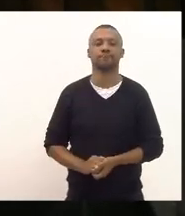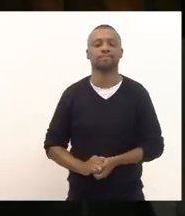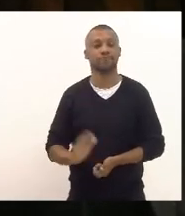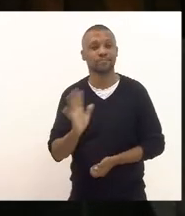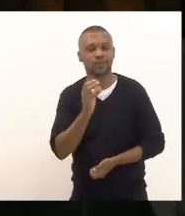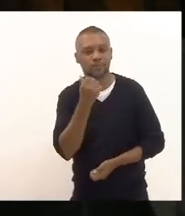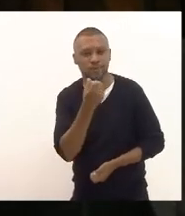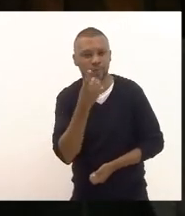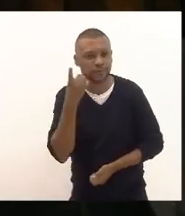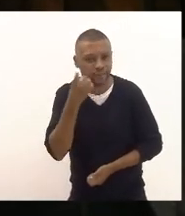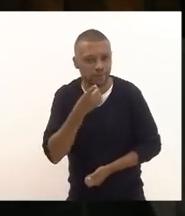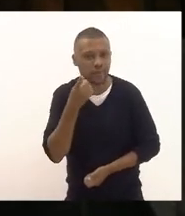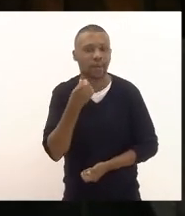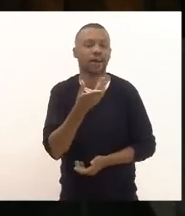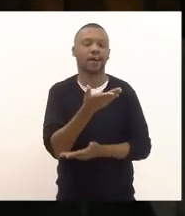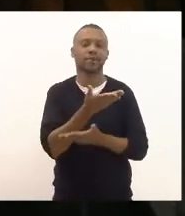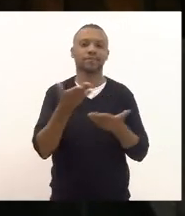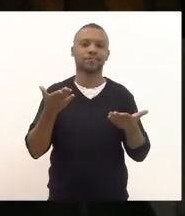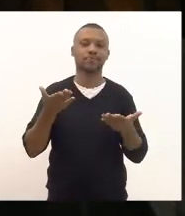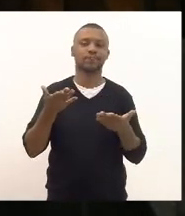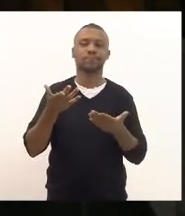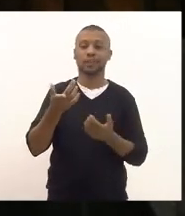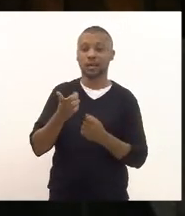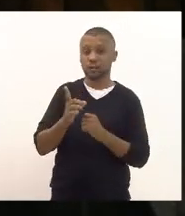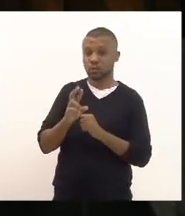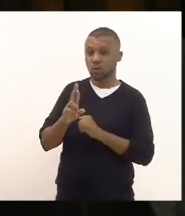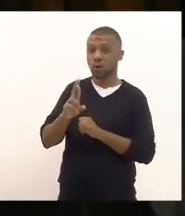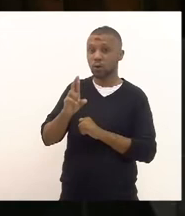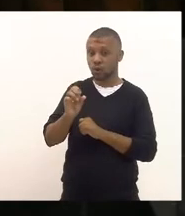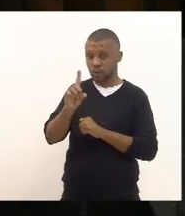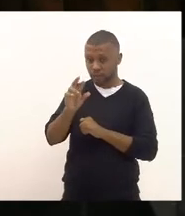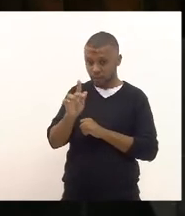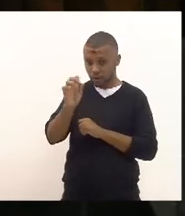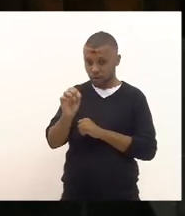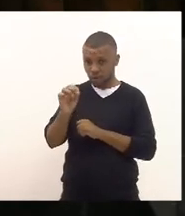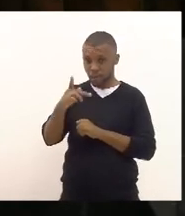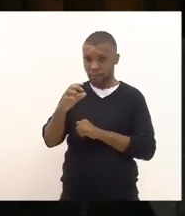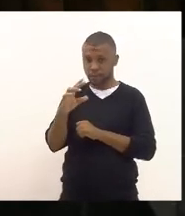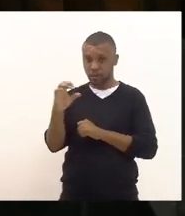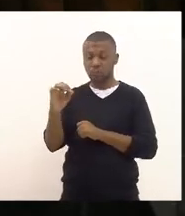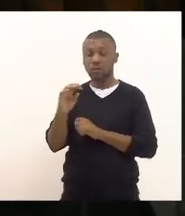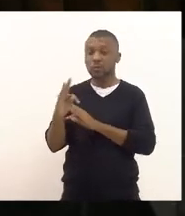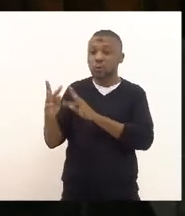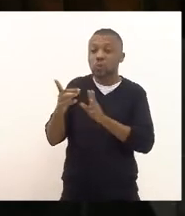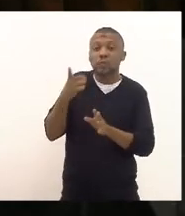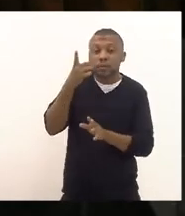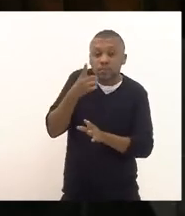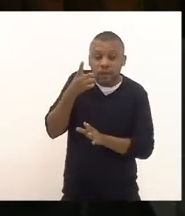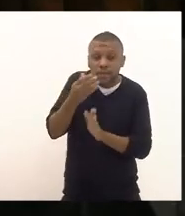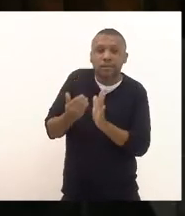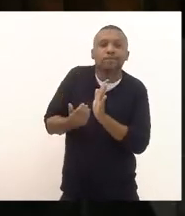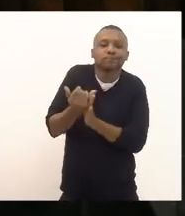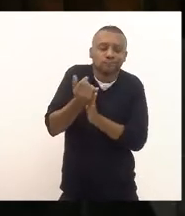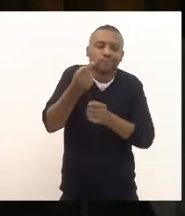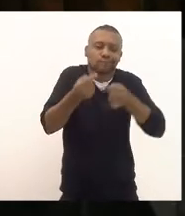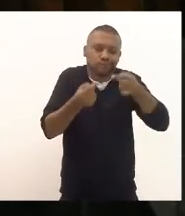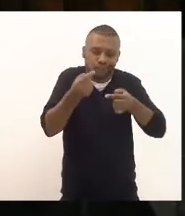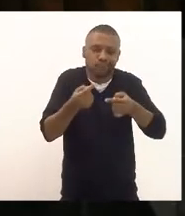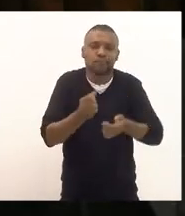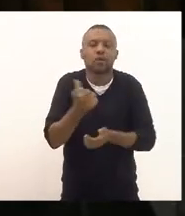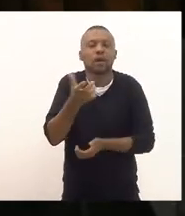e todos os Defensores que acompanham aqui esse debate eu quero começar a discussão sobre o projeto de lei complementar